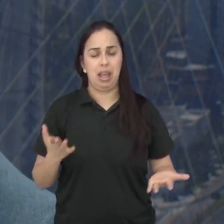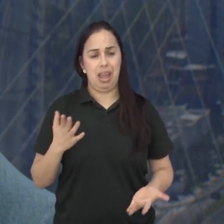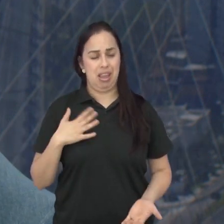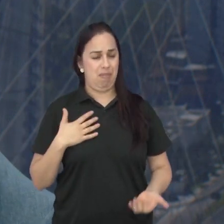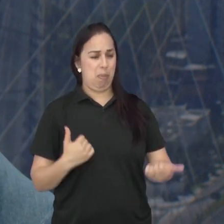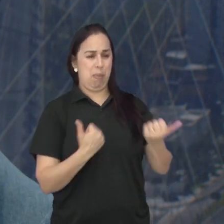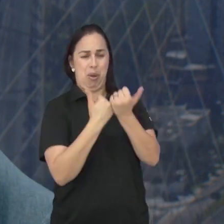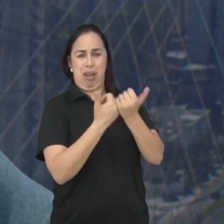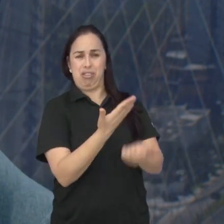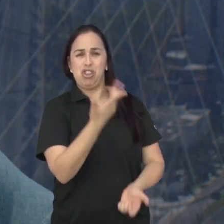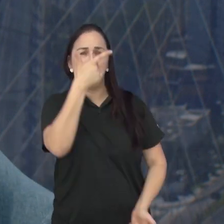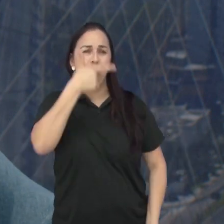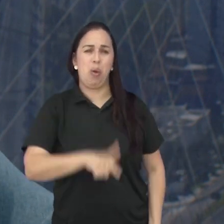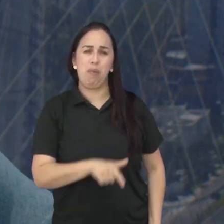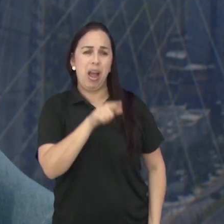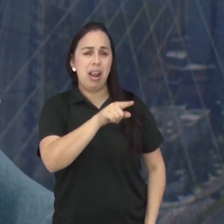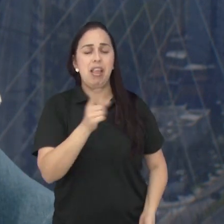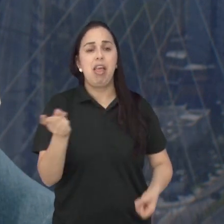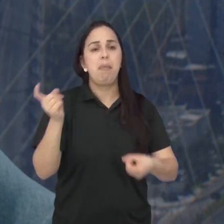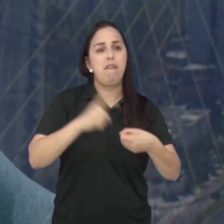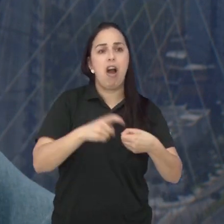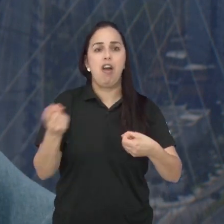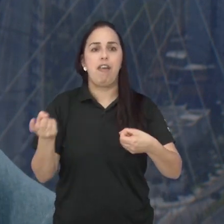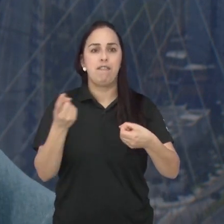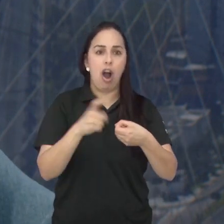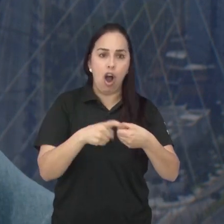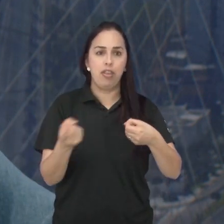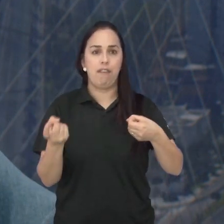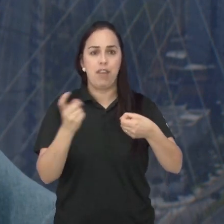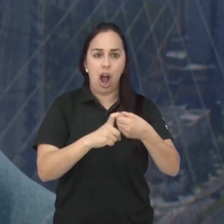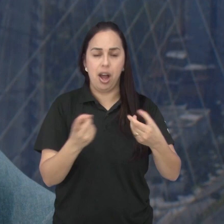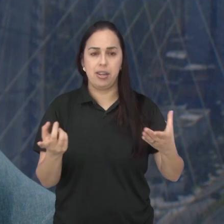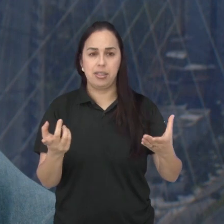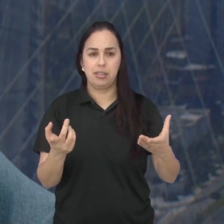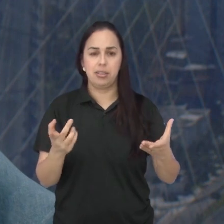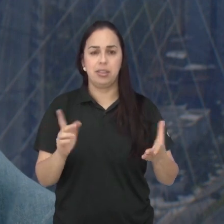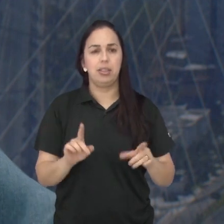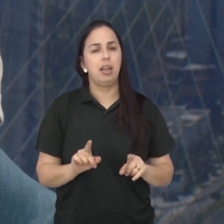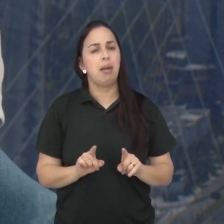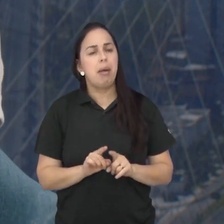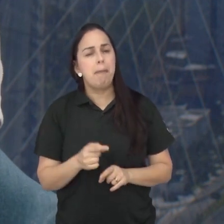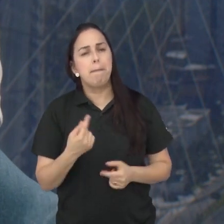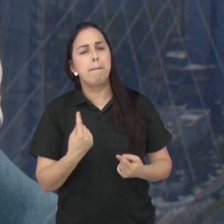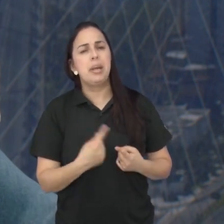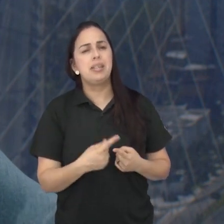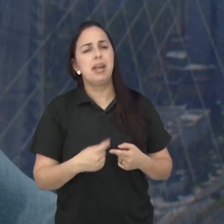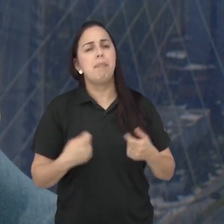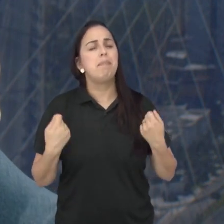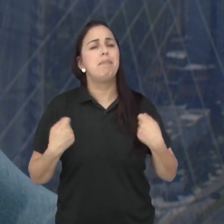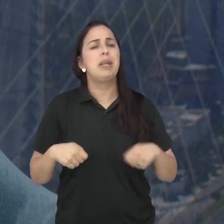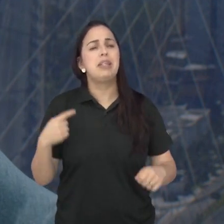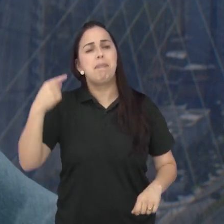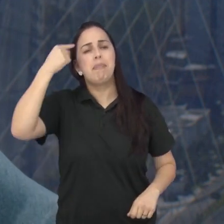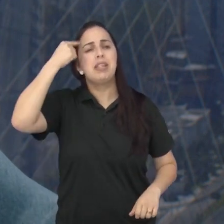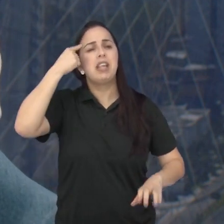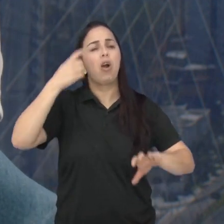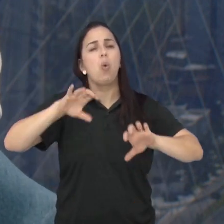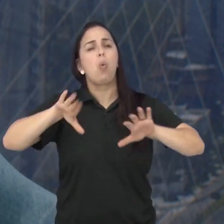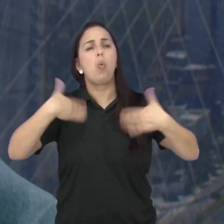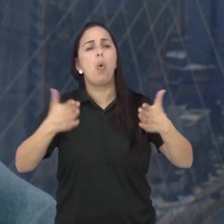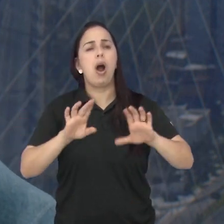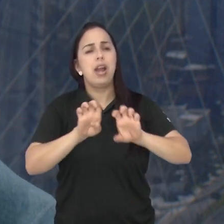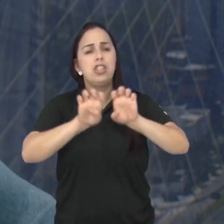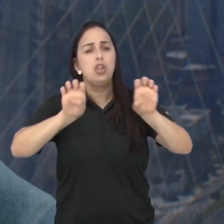apoiar essa mulher porque ela sempre está voltando com o cara, né? Sem parar para entender qual que é essa estrutura que essa